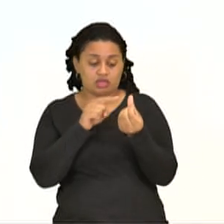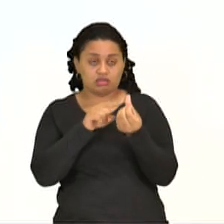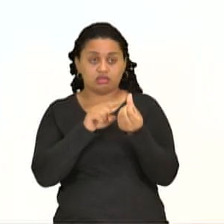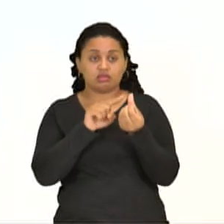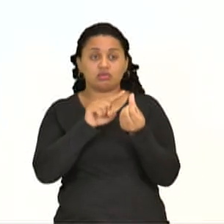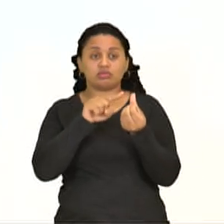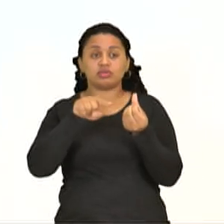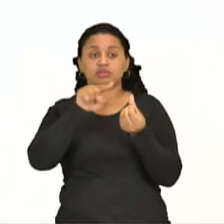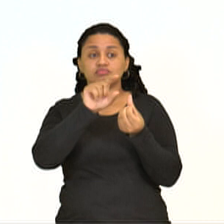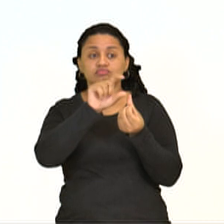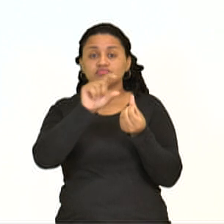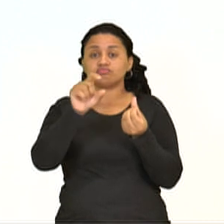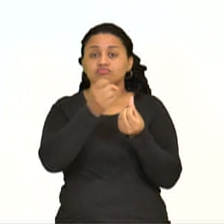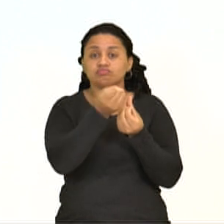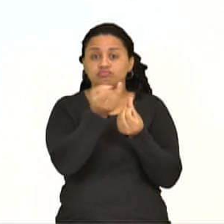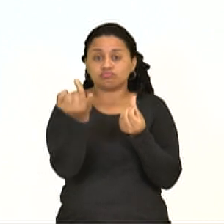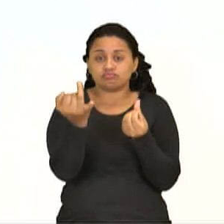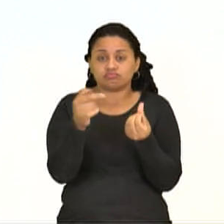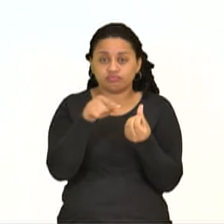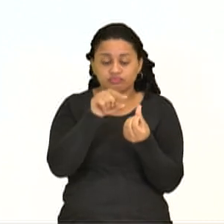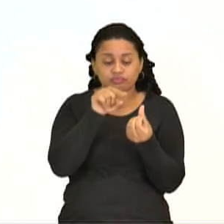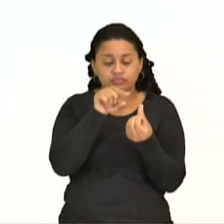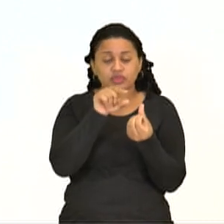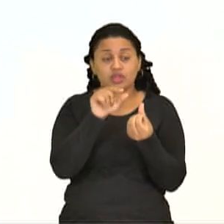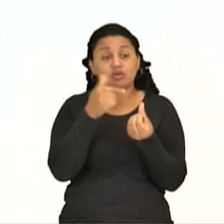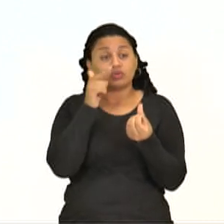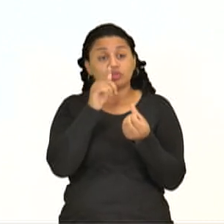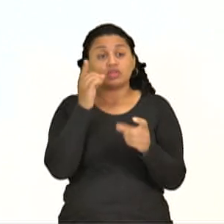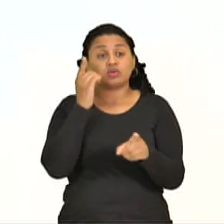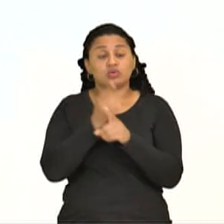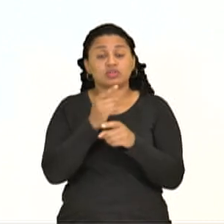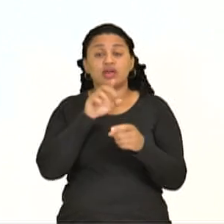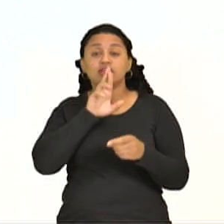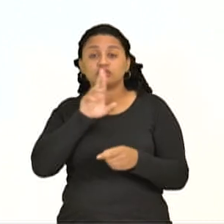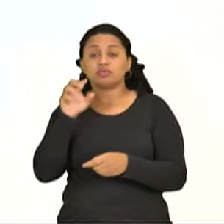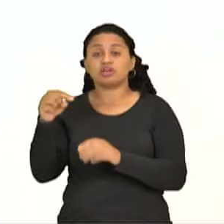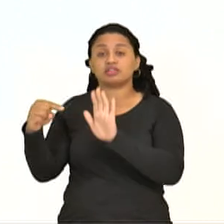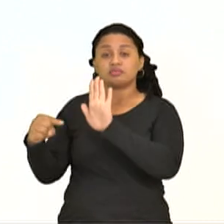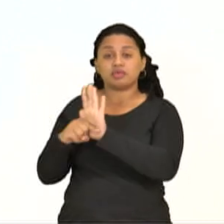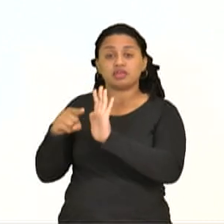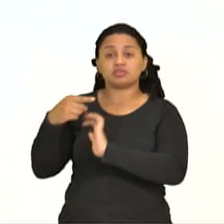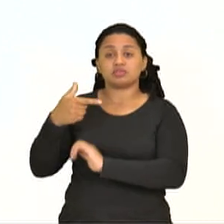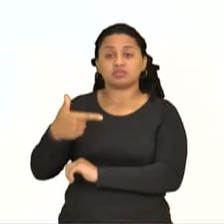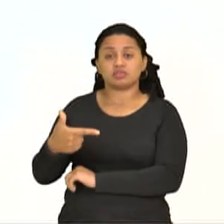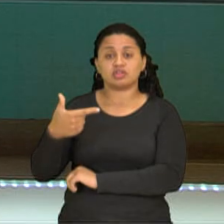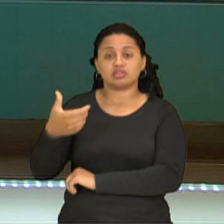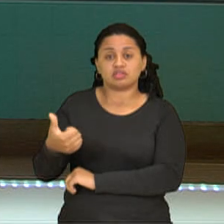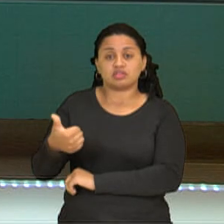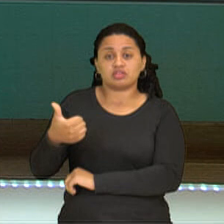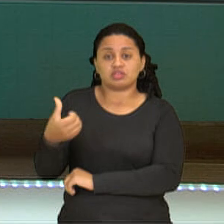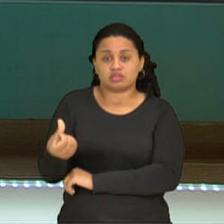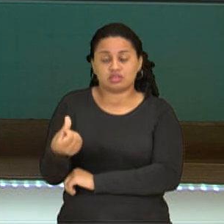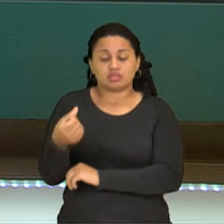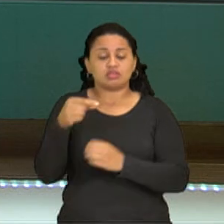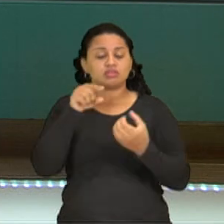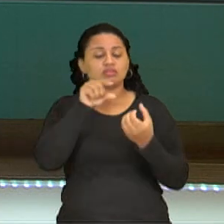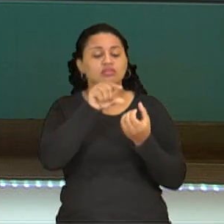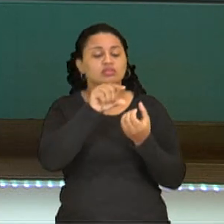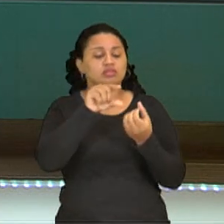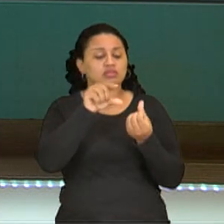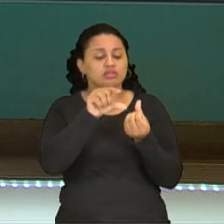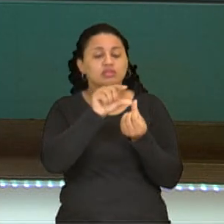um determinado expoente, encontrará menos 216. Qual o valor do